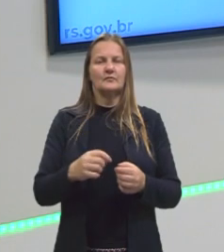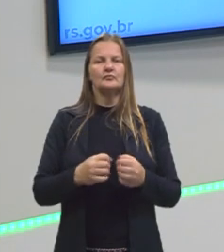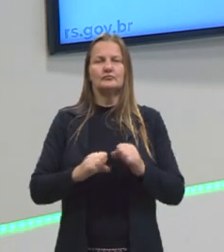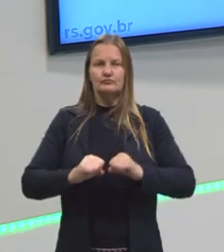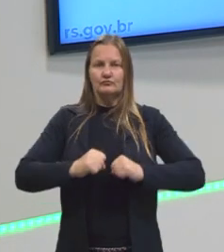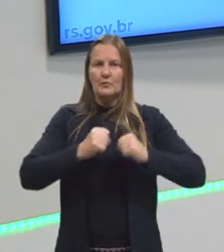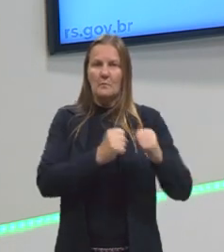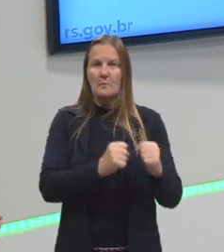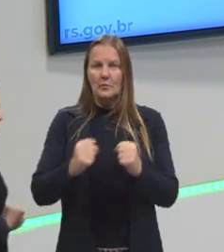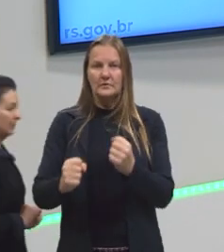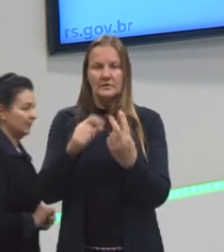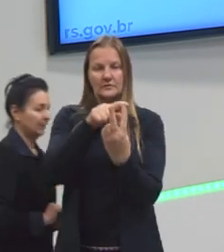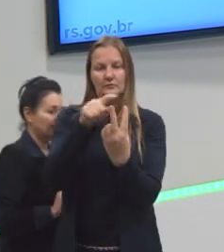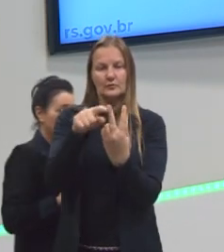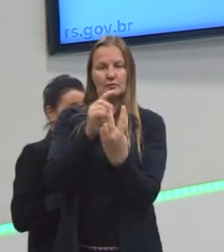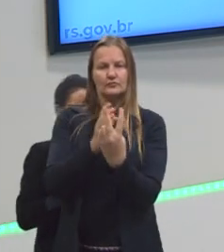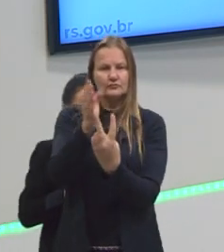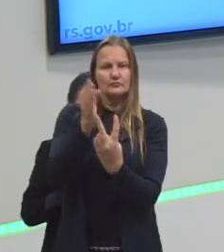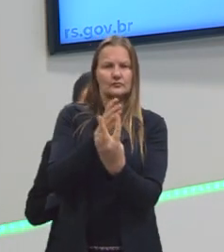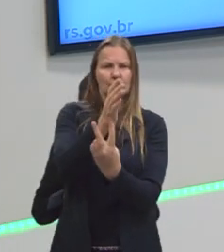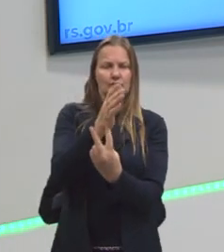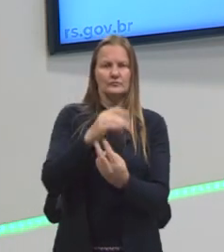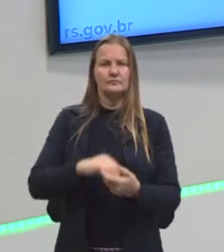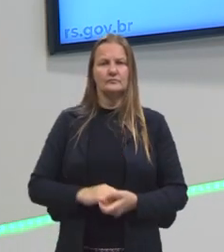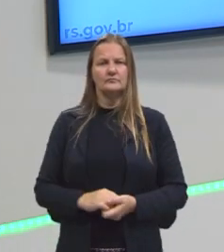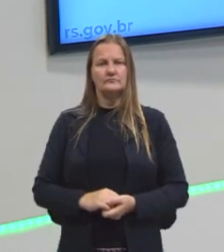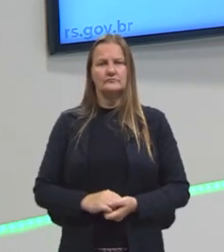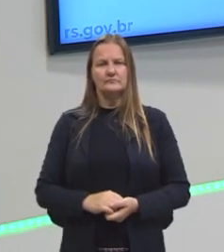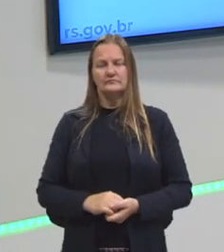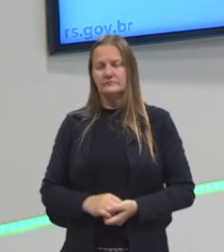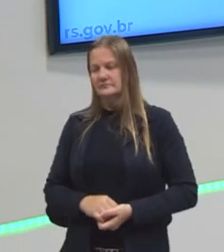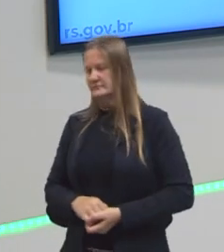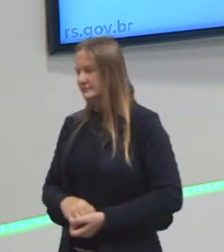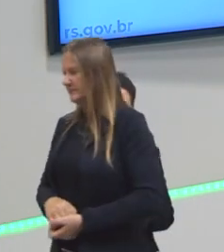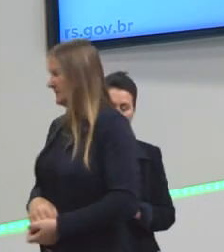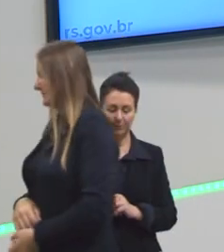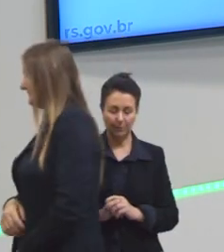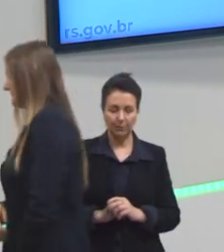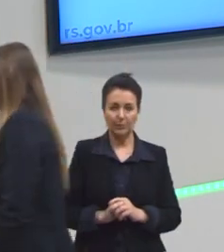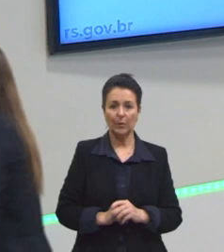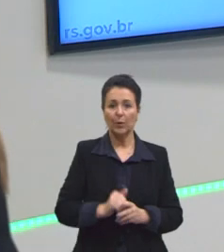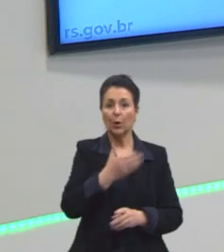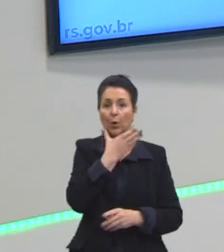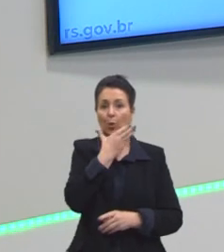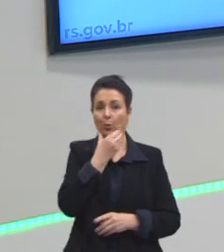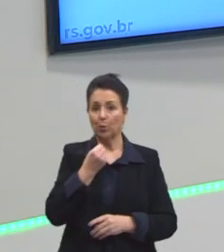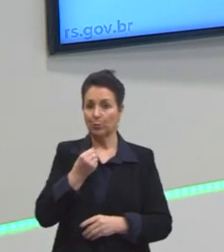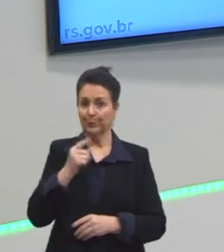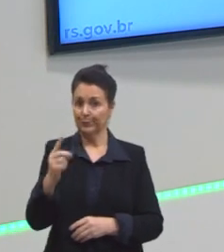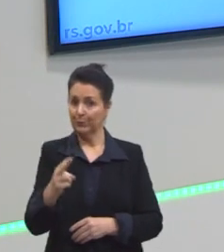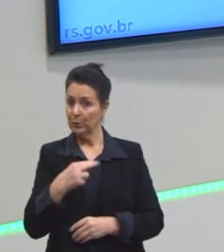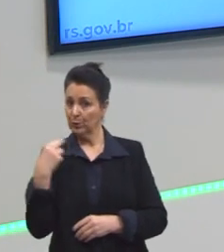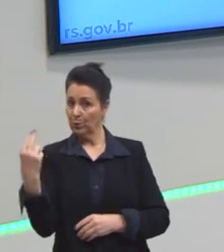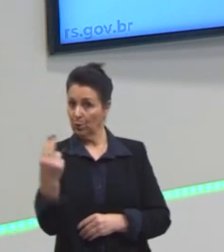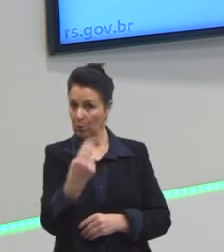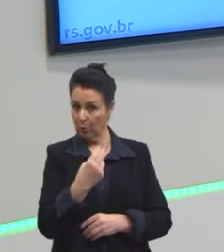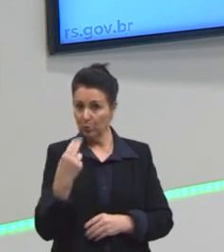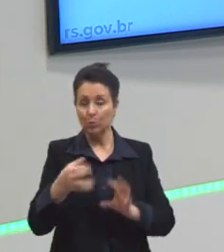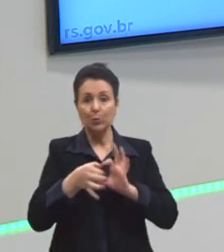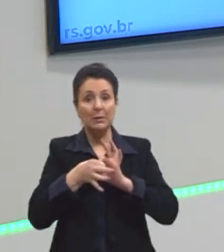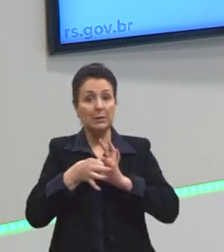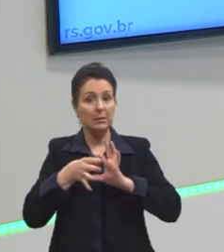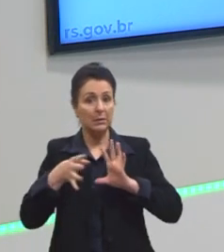muito incisiva que a os homens Nós somos por nós temos o livre arbítrio nós somos não é nós somos